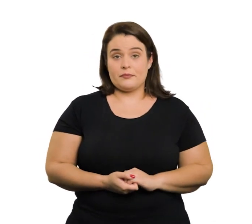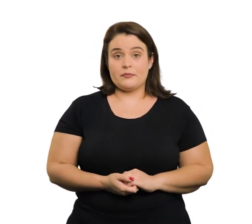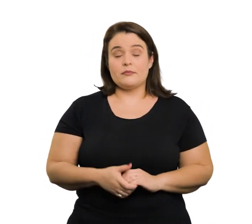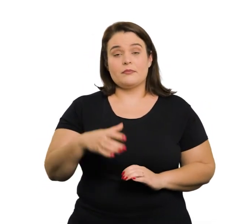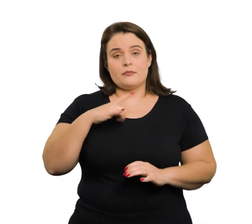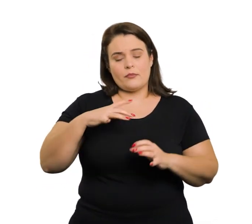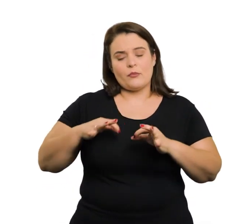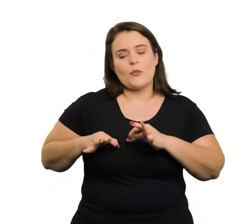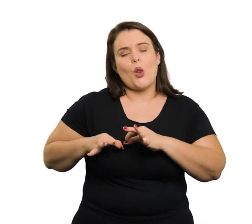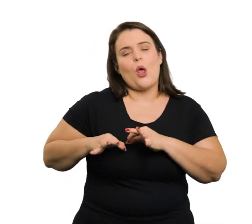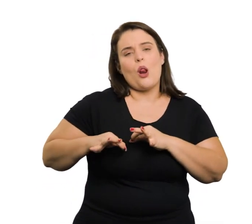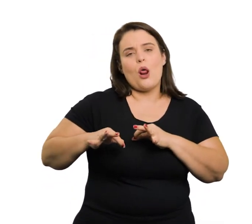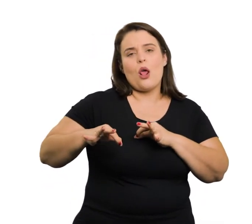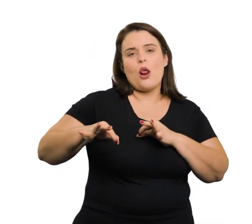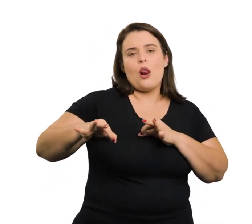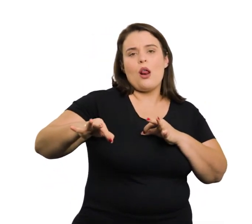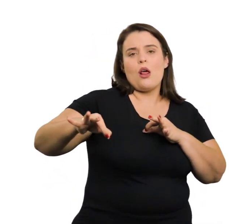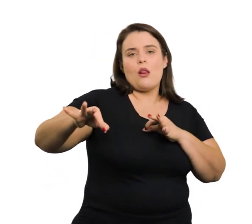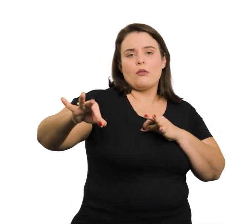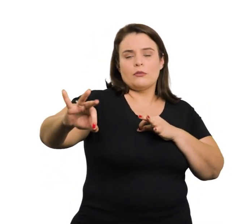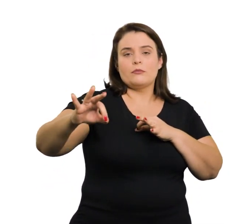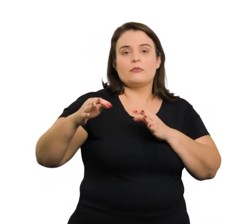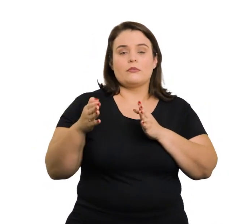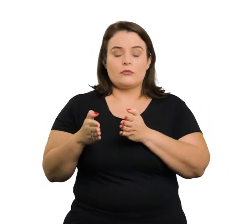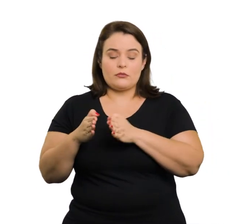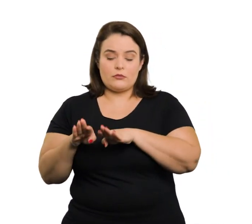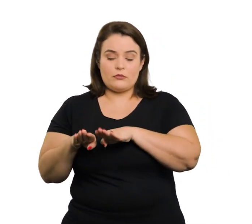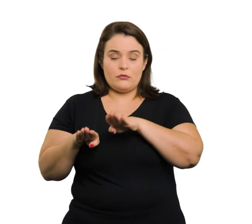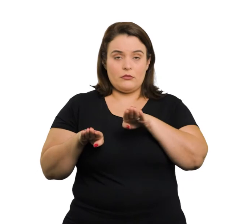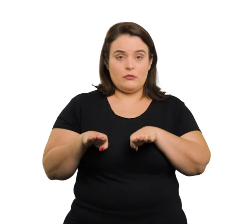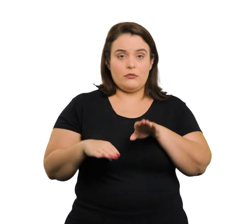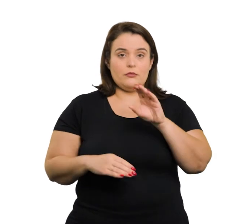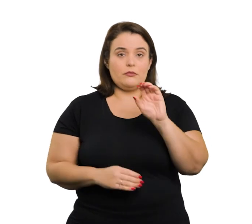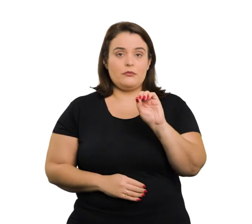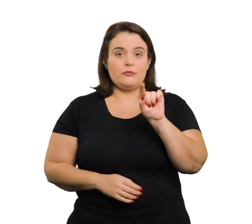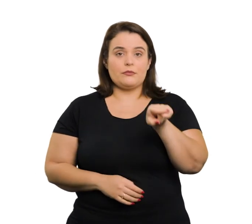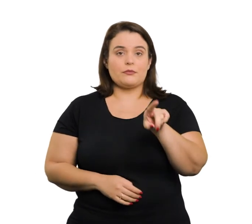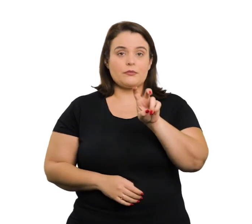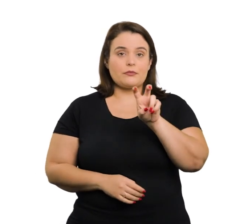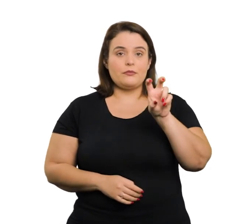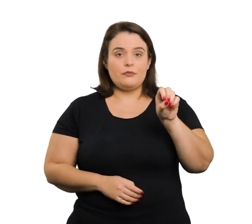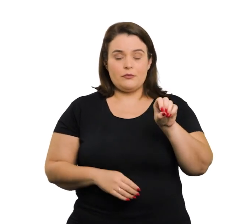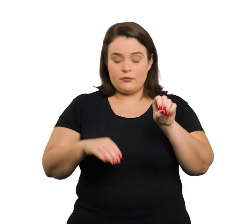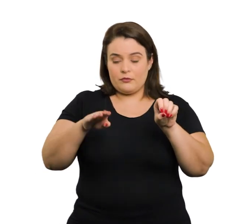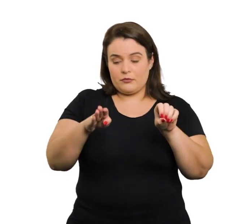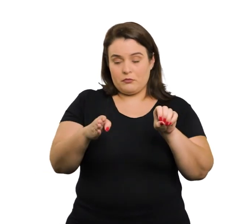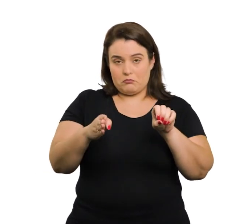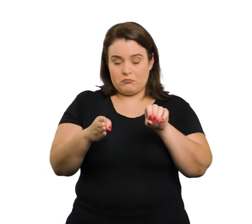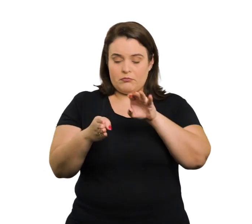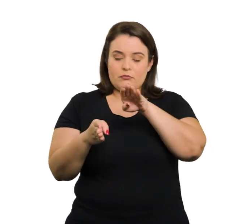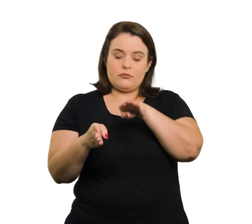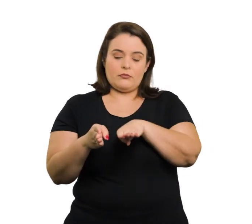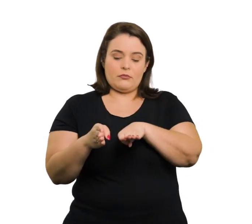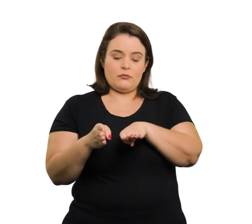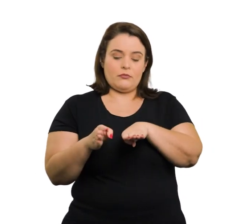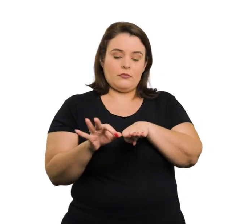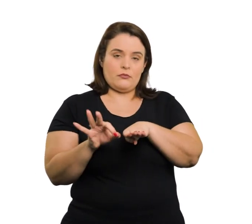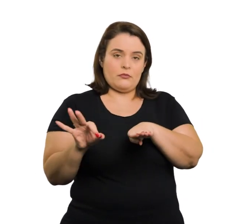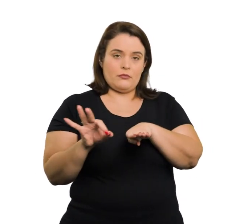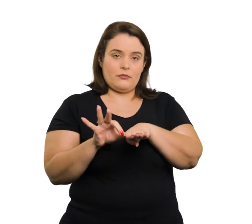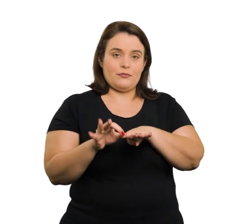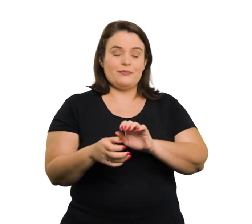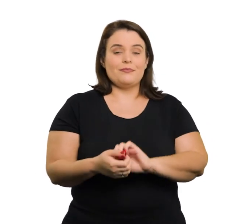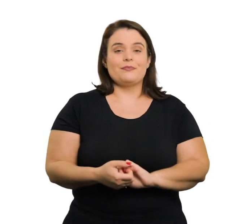0,60 metro, instalado ao longo de toda a extensão e afastado no mínimo 0,50 metro